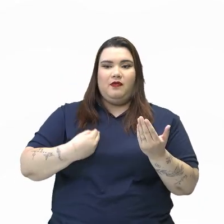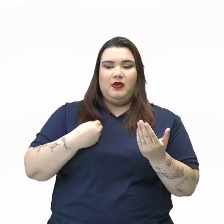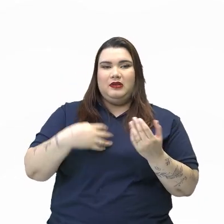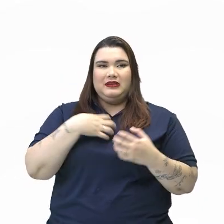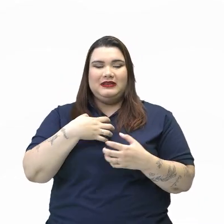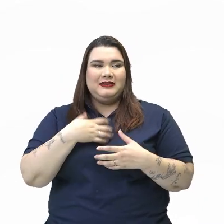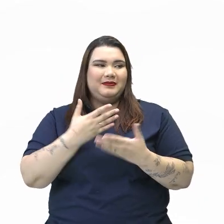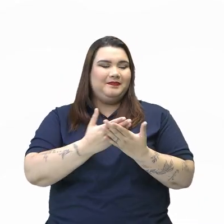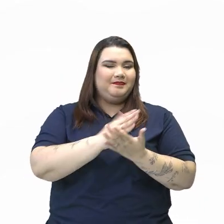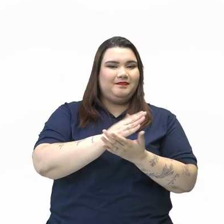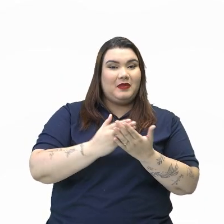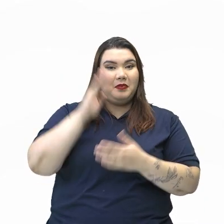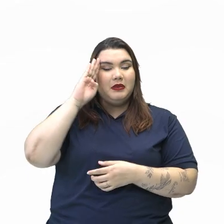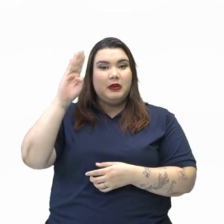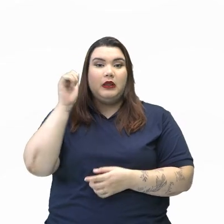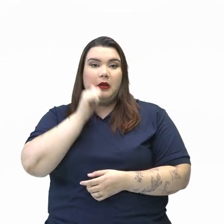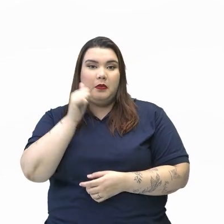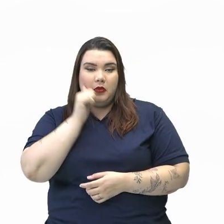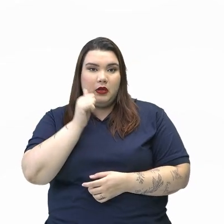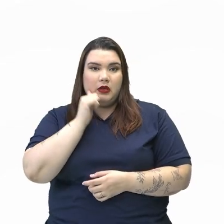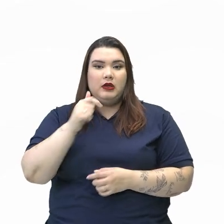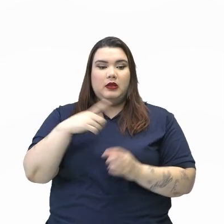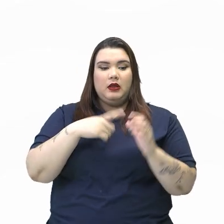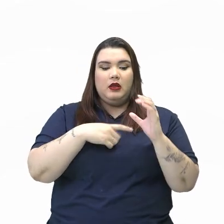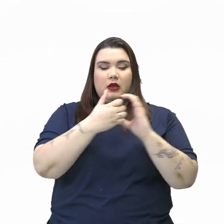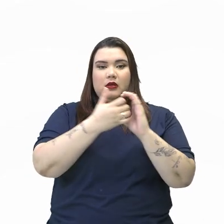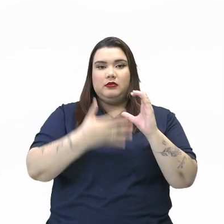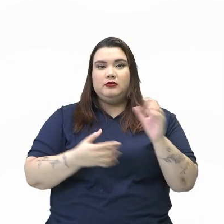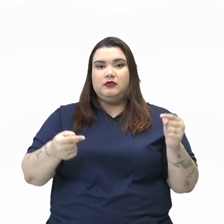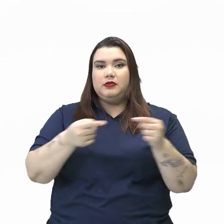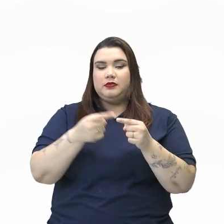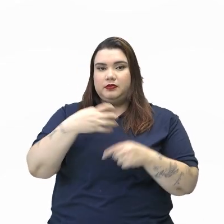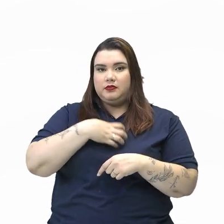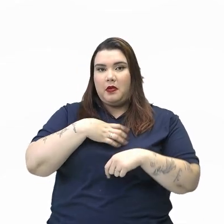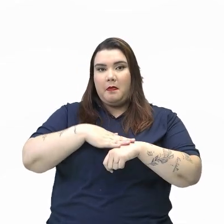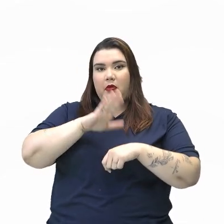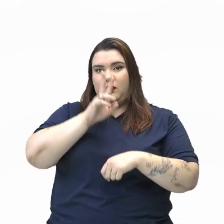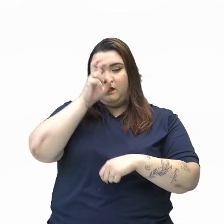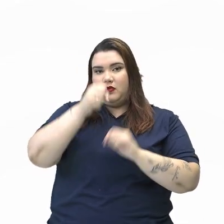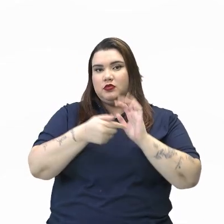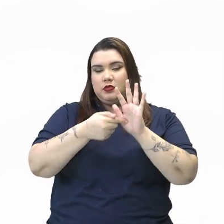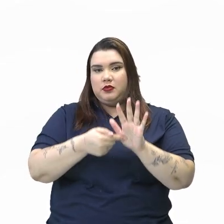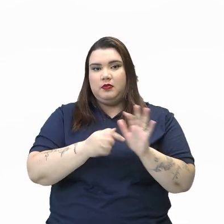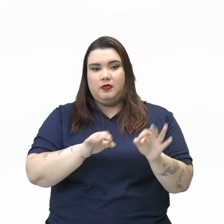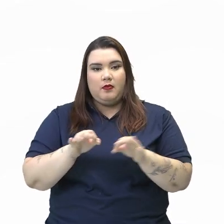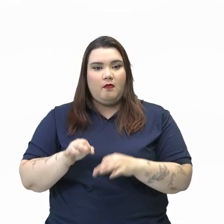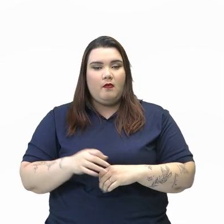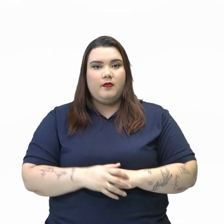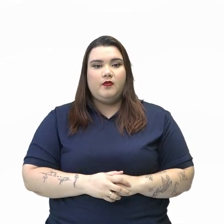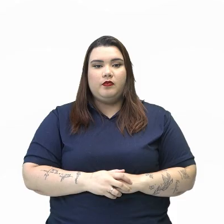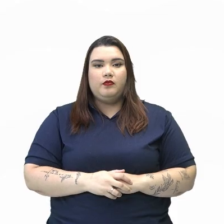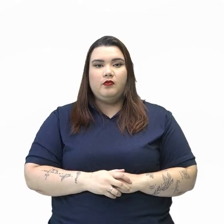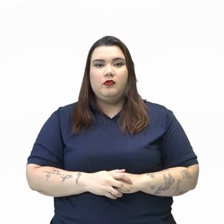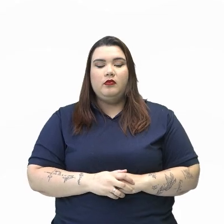vida, principalmente da mulher, que tem as características sintomáticas muito mais evidentes do que o homem.